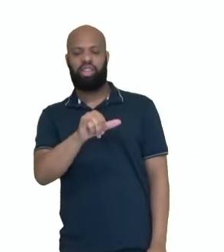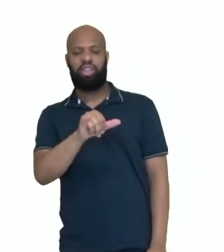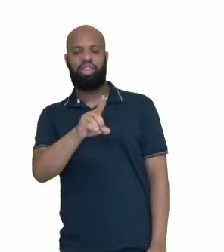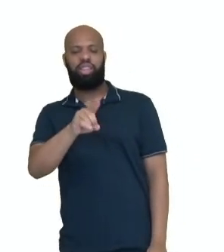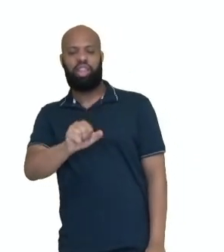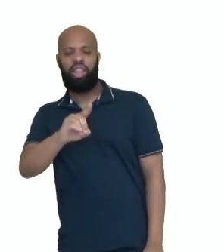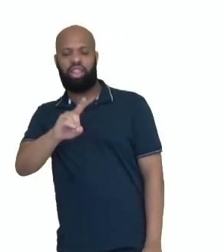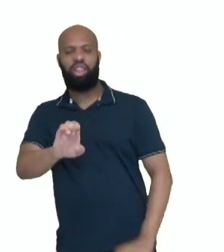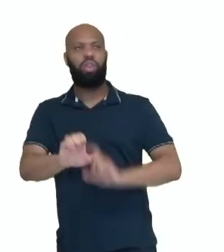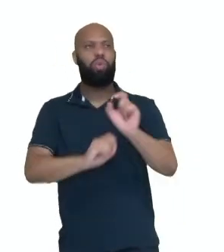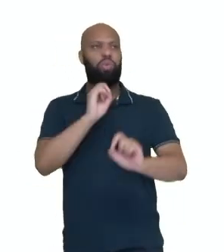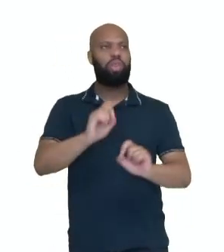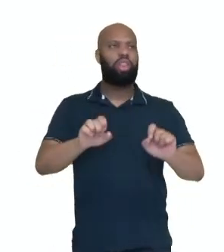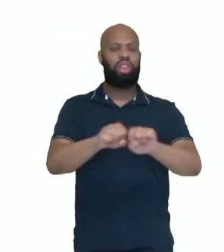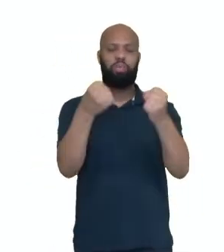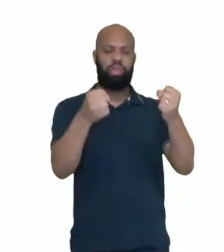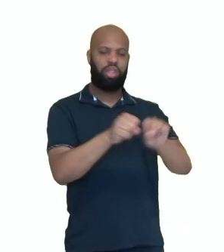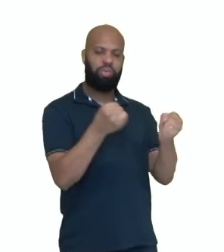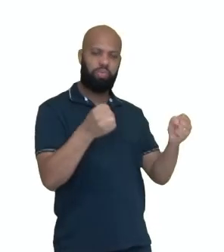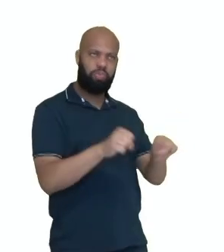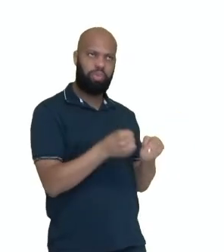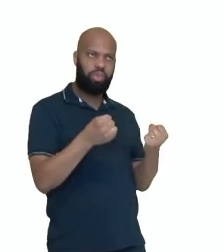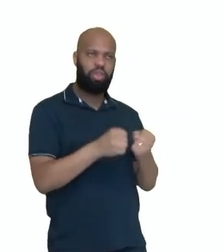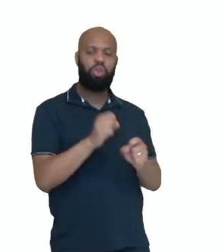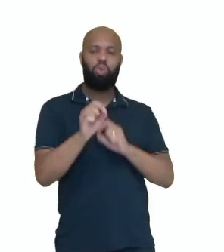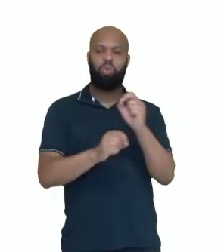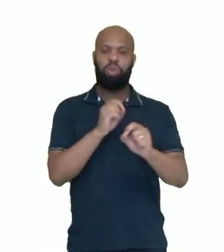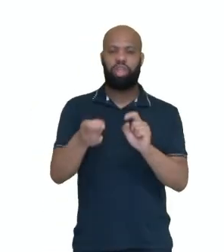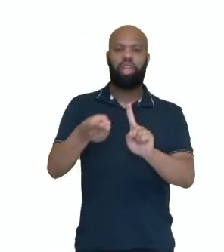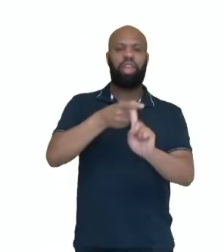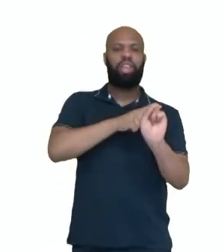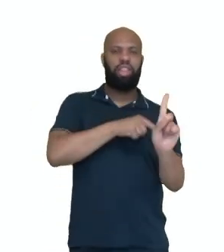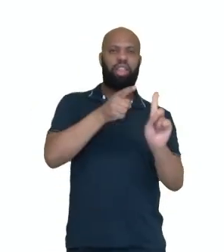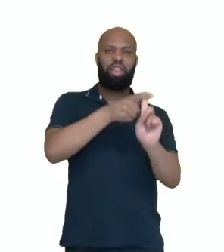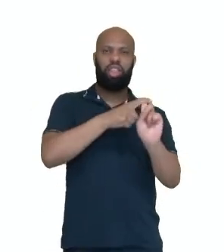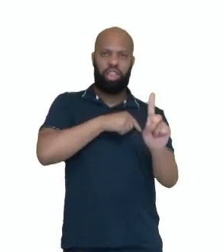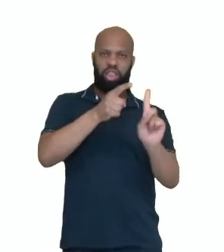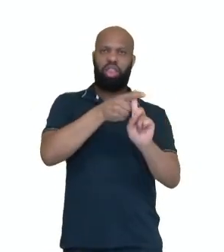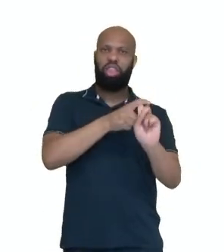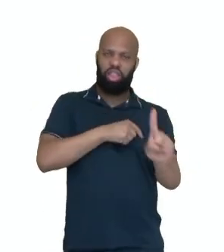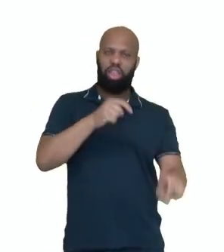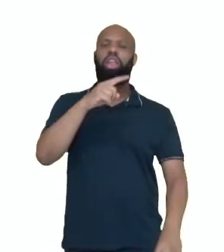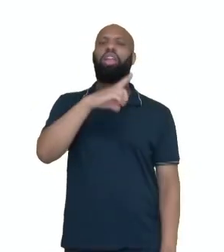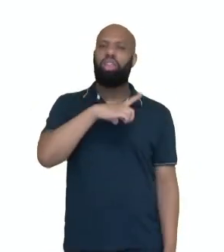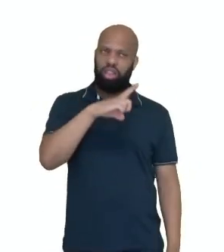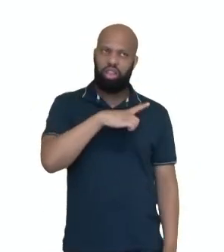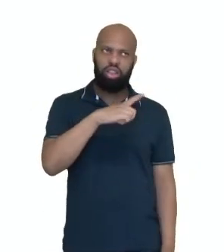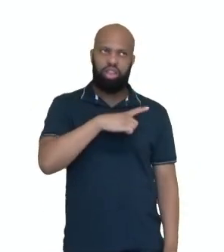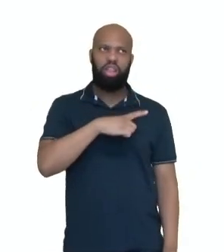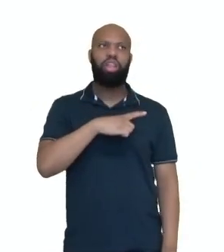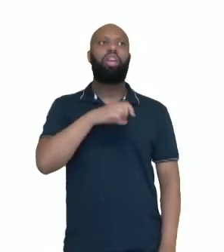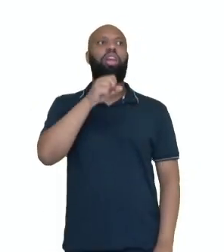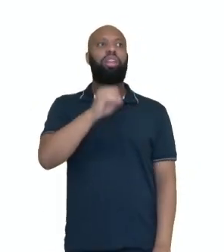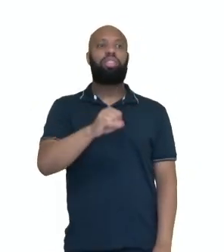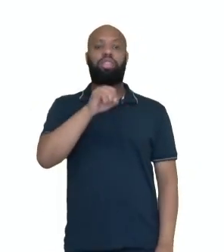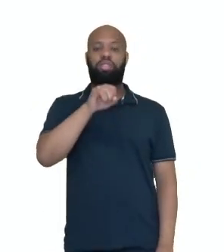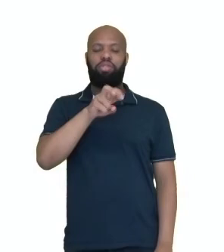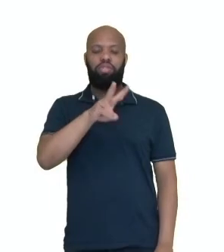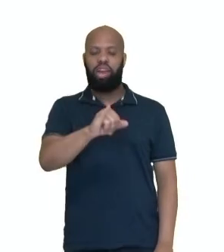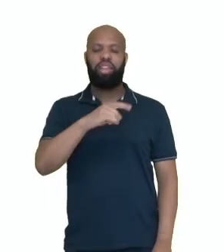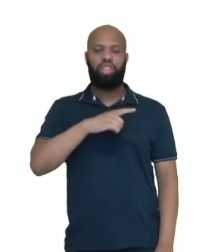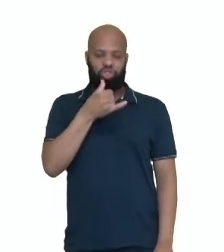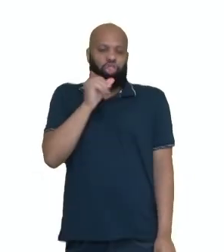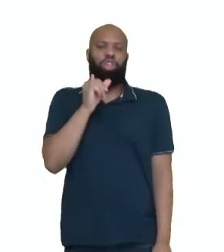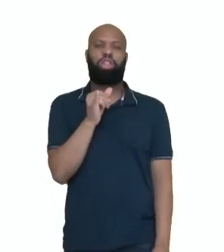são sólidos quebradiços. A tenacidade é a resistência que os compostos moleculares apresentam ao impacto ou ao choque